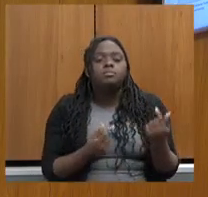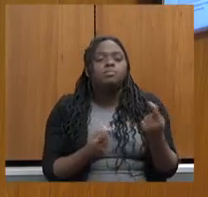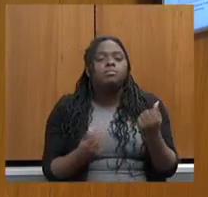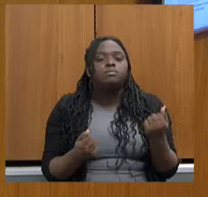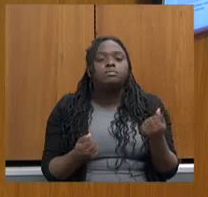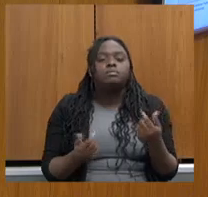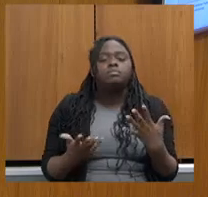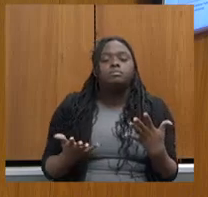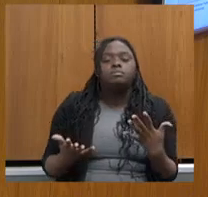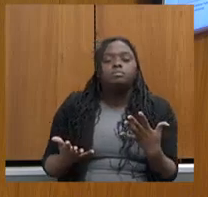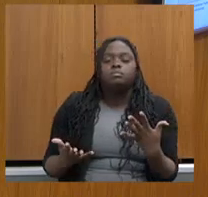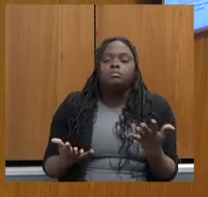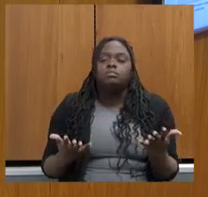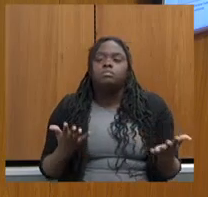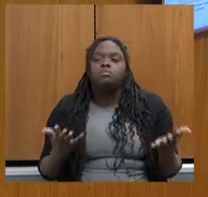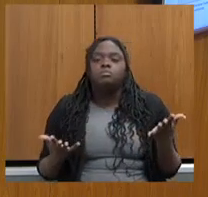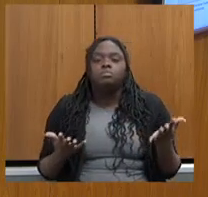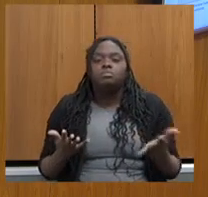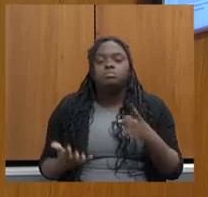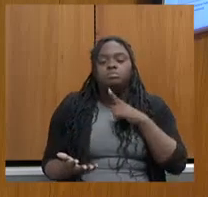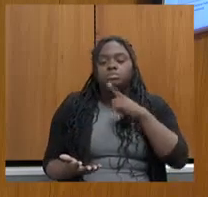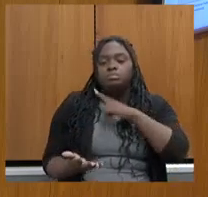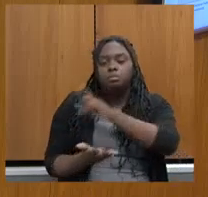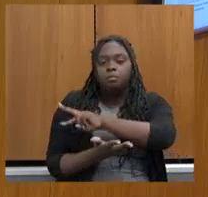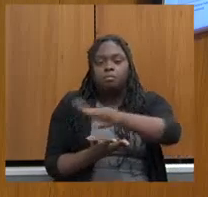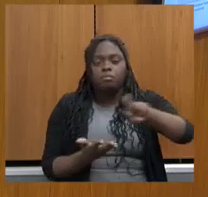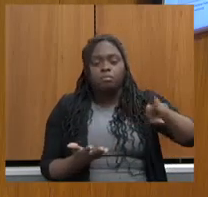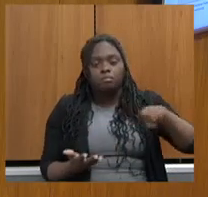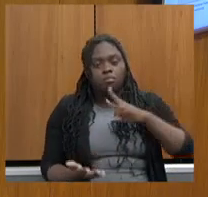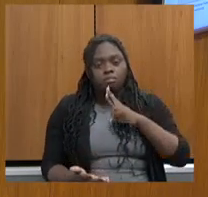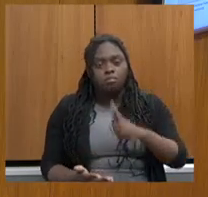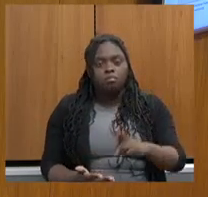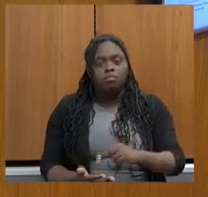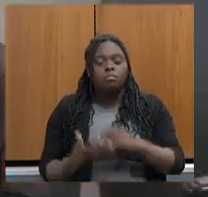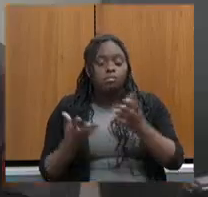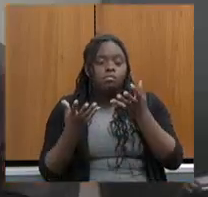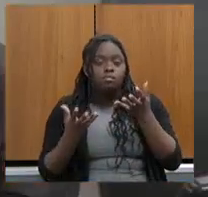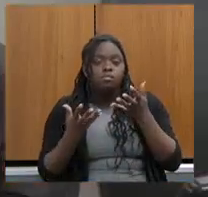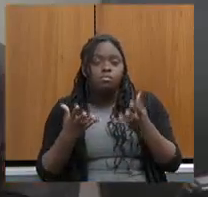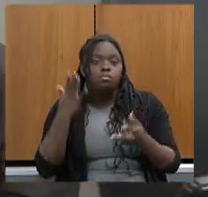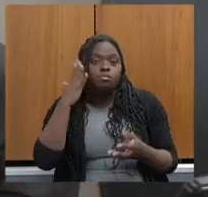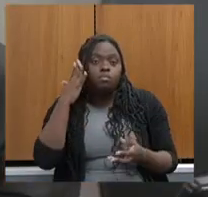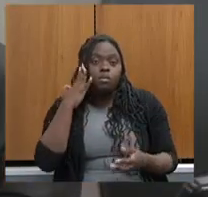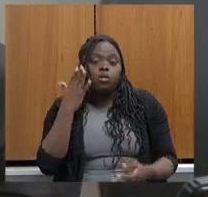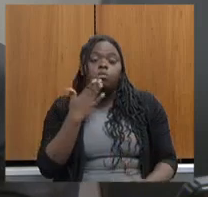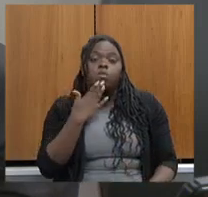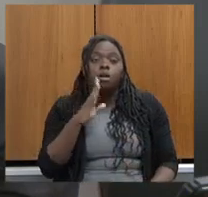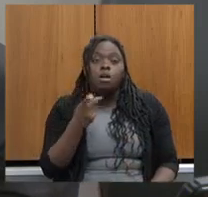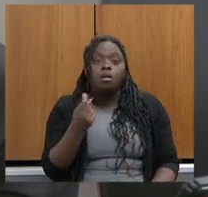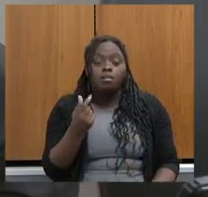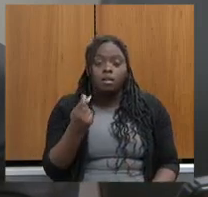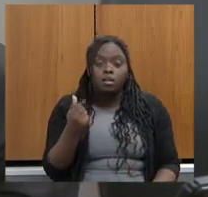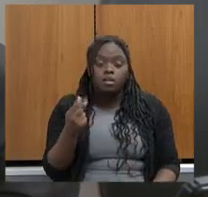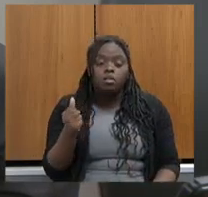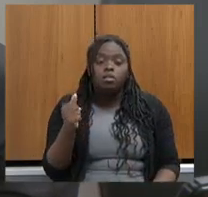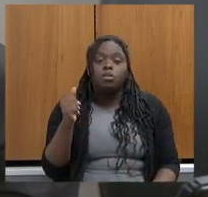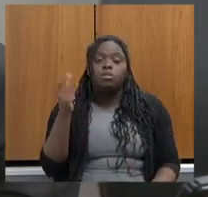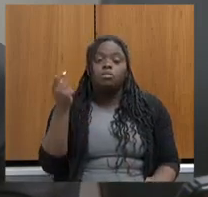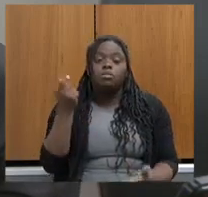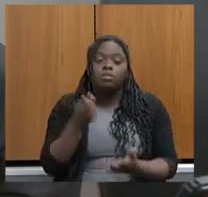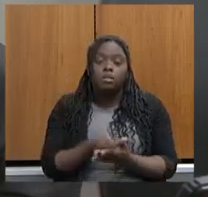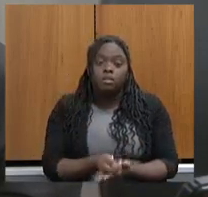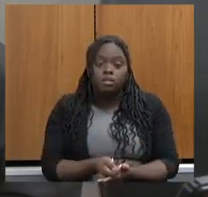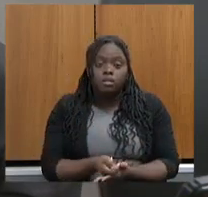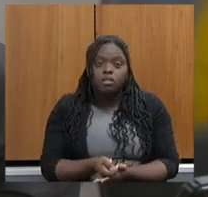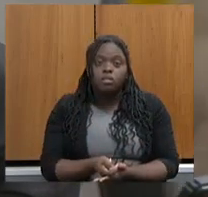as fontes aqui tem outras fontes não queria gostaria de saber qual é o valor do investimento